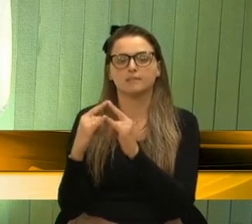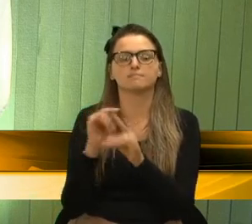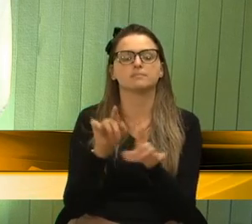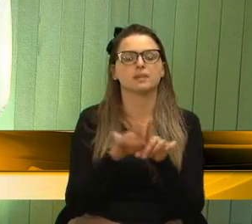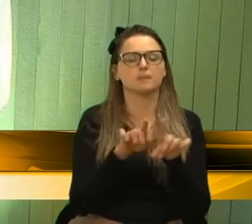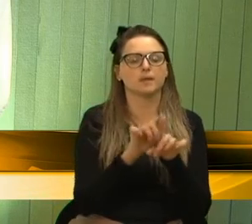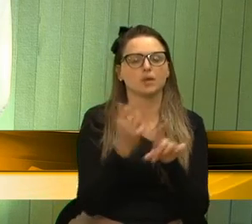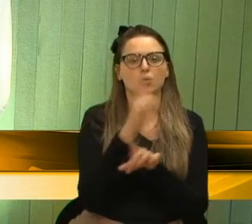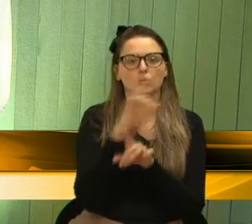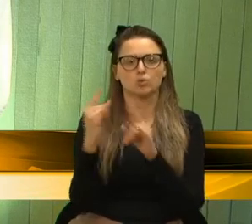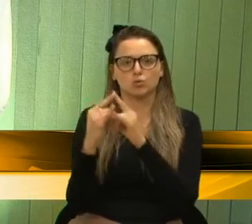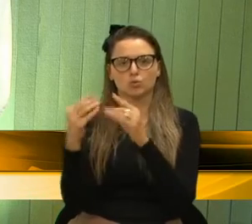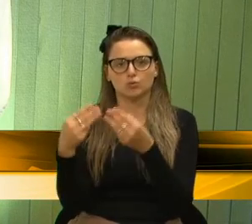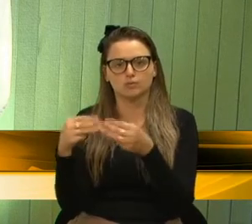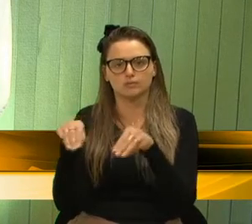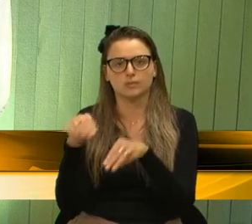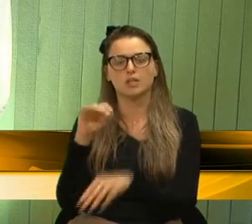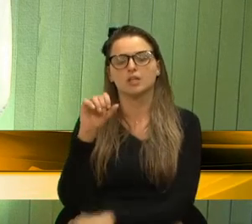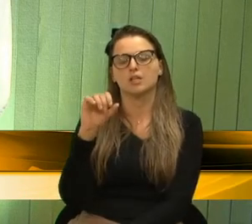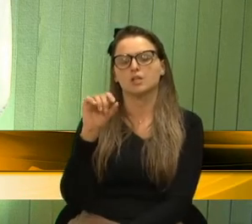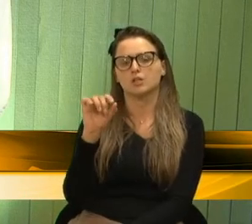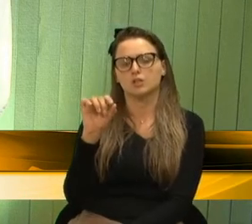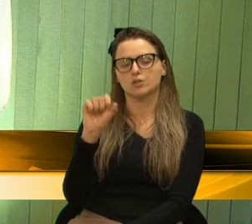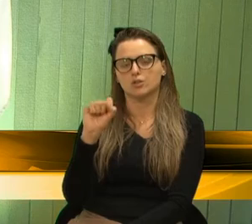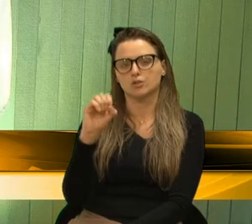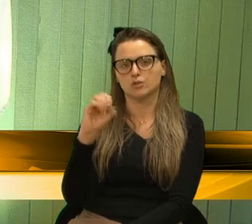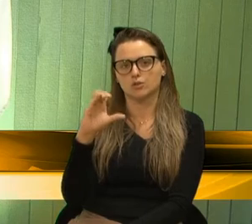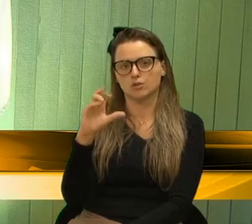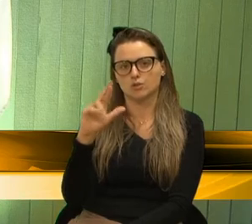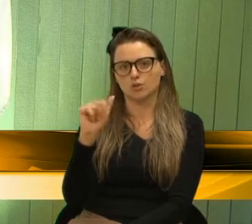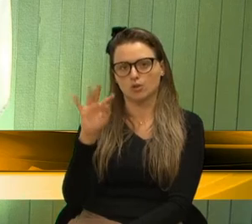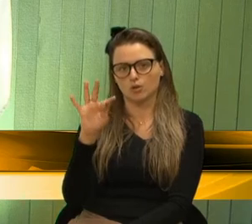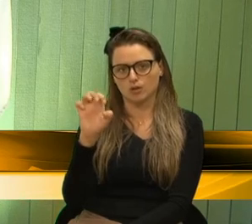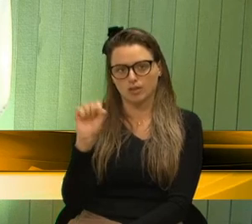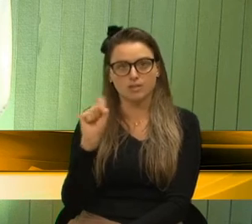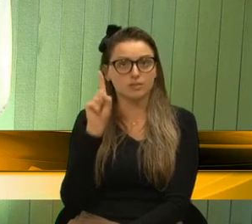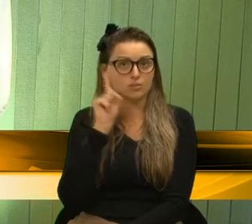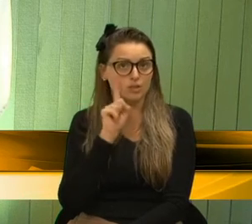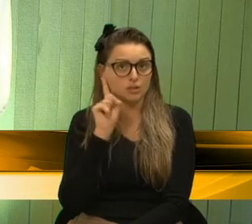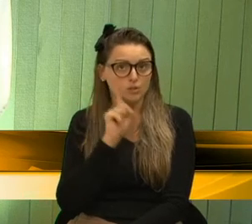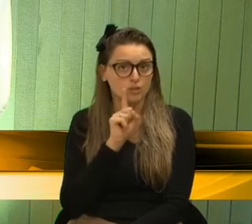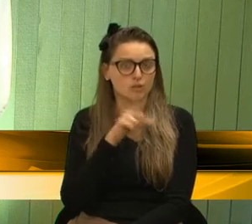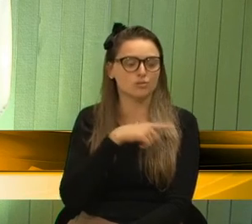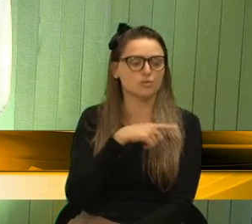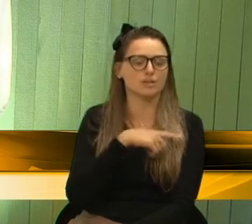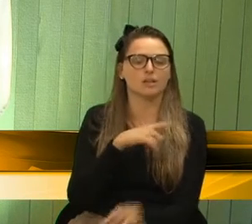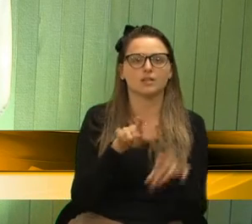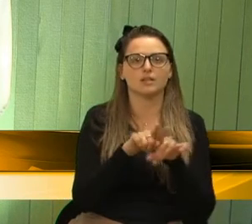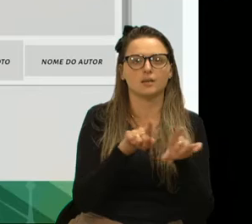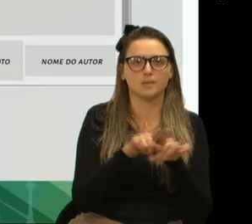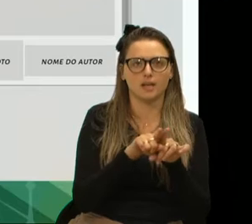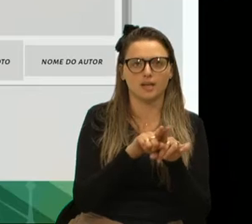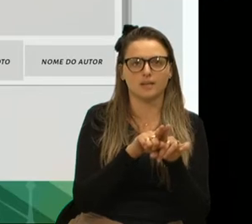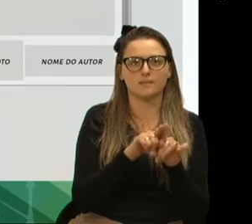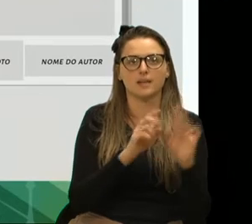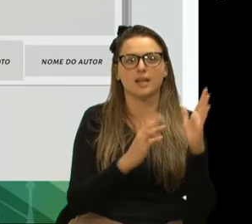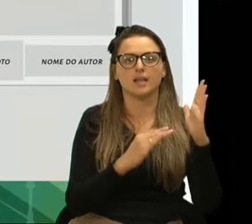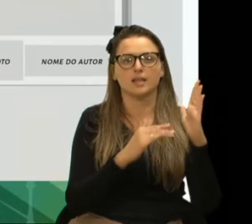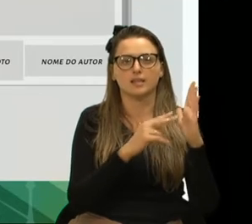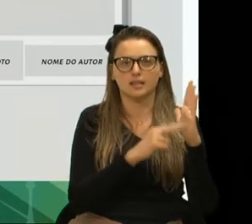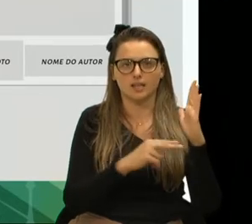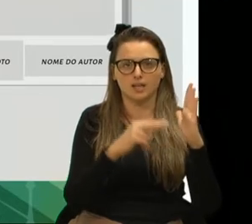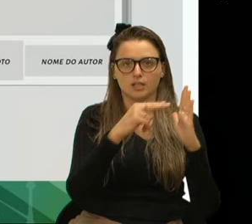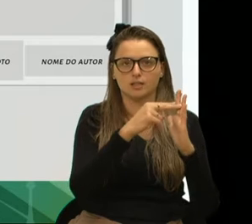Zelândia, o Sócrates Park nos Estados Unidos, dentre outros. E a ideia, queridos